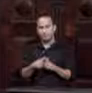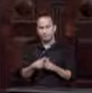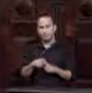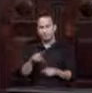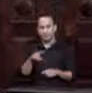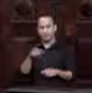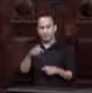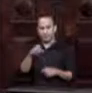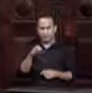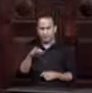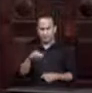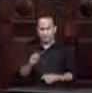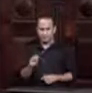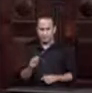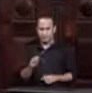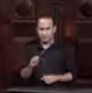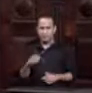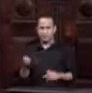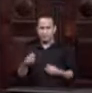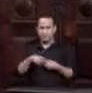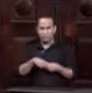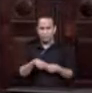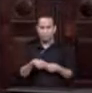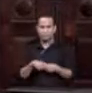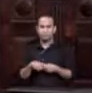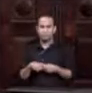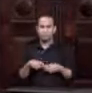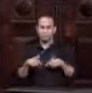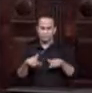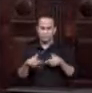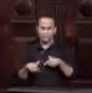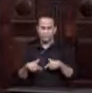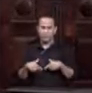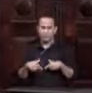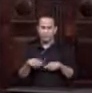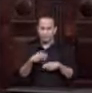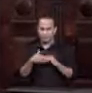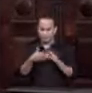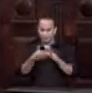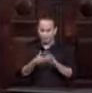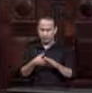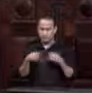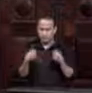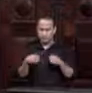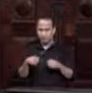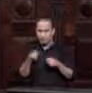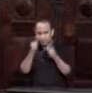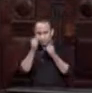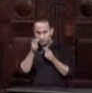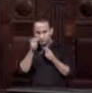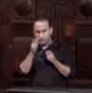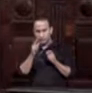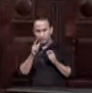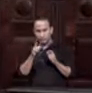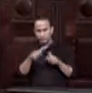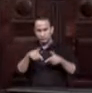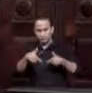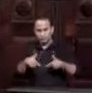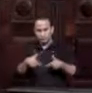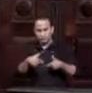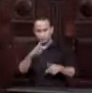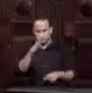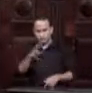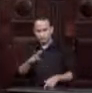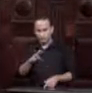Por isso que na volta do recesso parlamentar nós deveremos estar muito atentos ao julgamento das contas do Estado